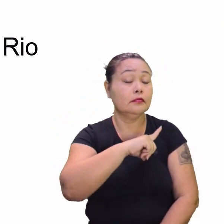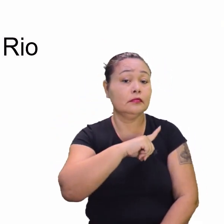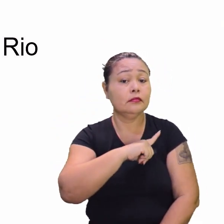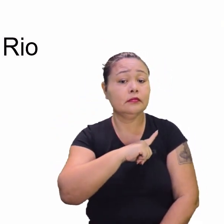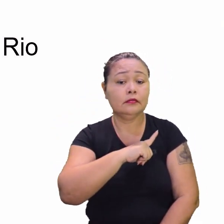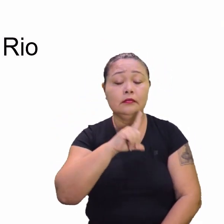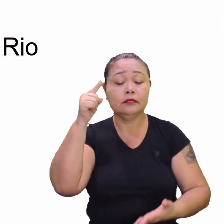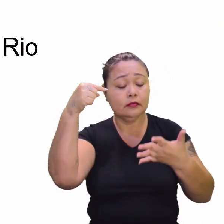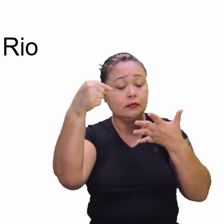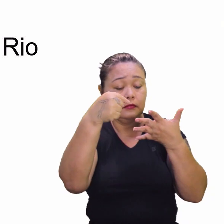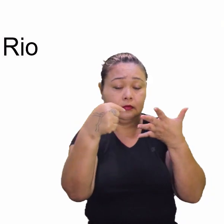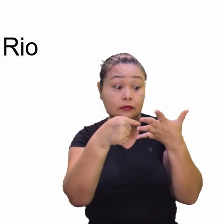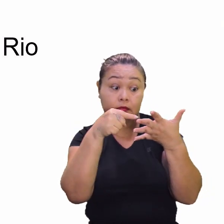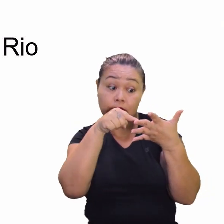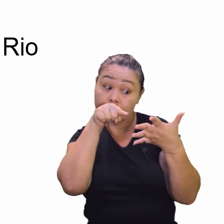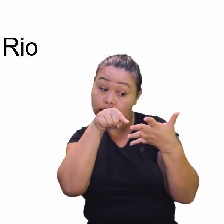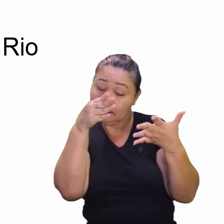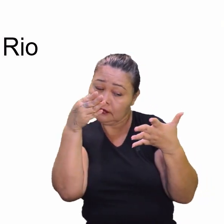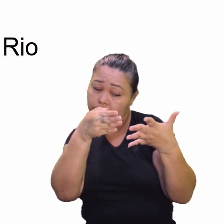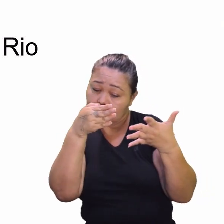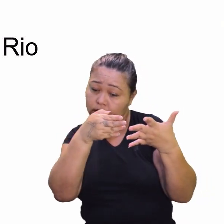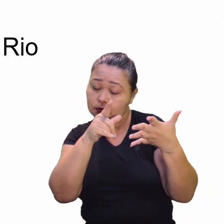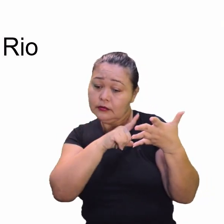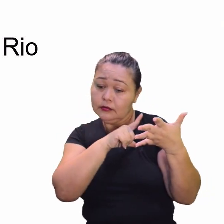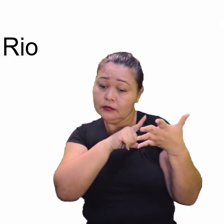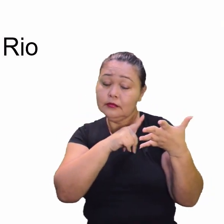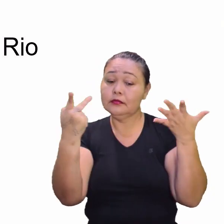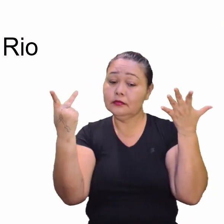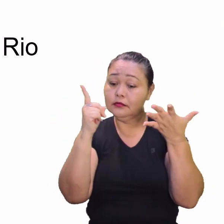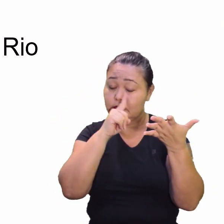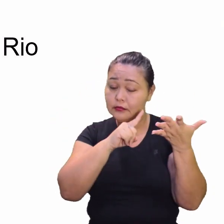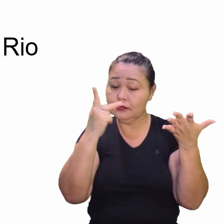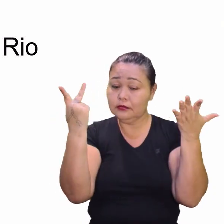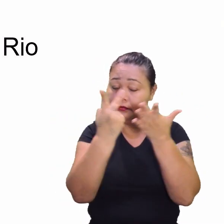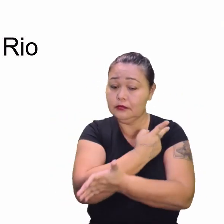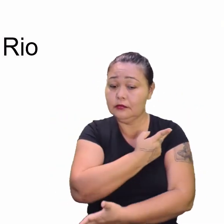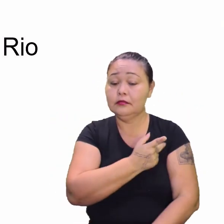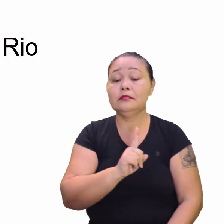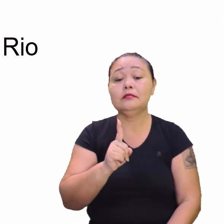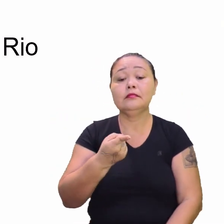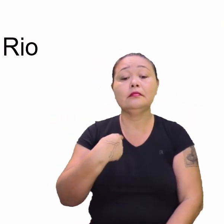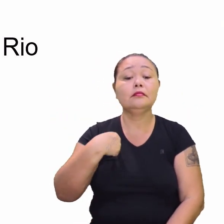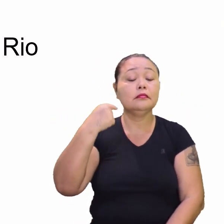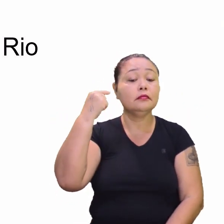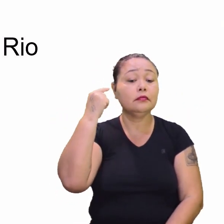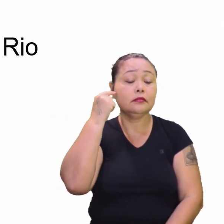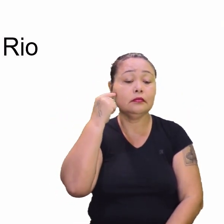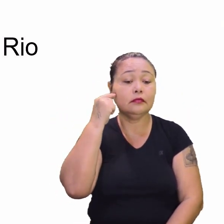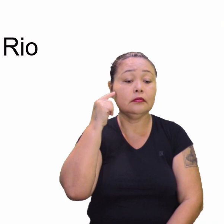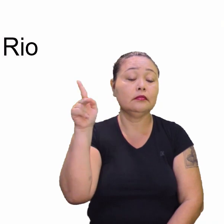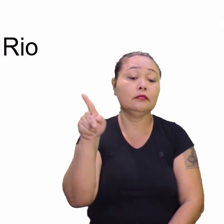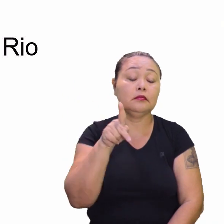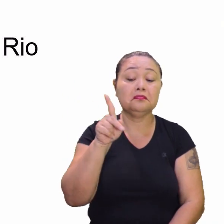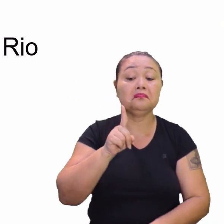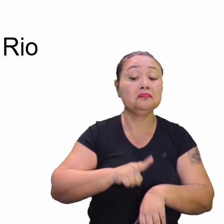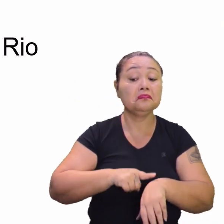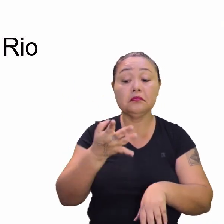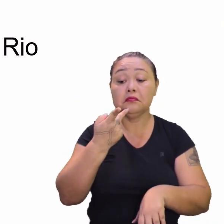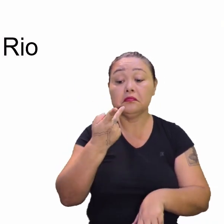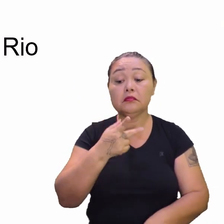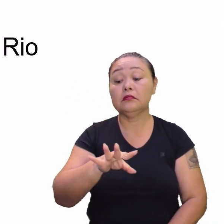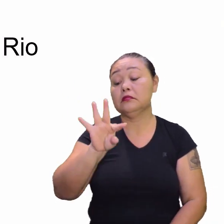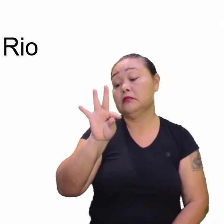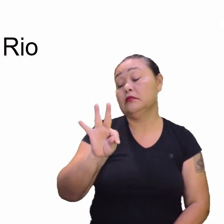que ir naquela questão que ele tem certeza. Exatamente. Que há um erro, né? Muito bem. Por exemplo, ele poderia pensar assim, ó, o professor em nenhum momento falou